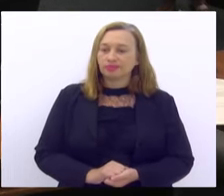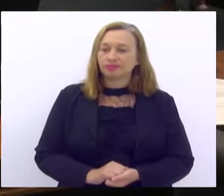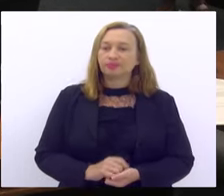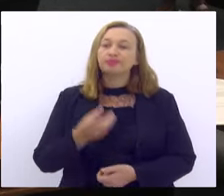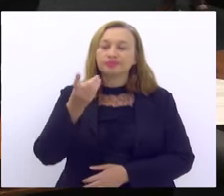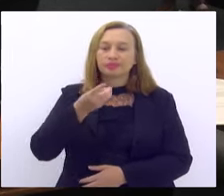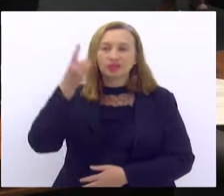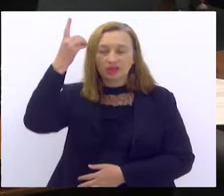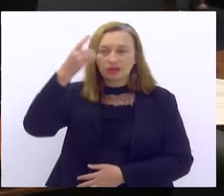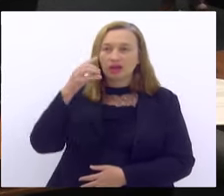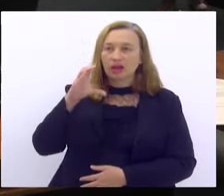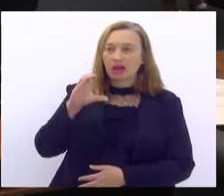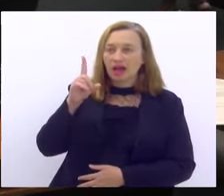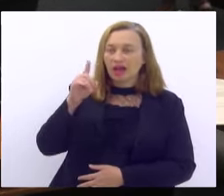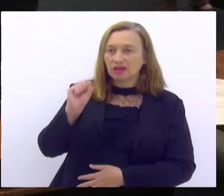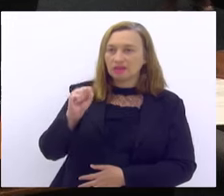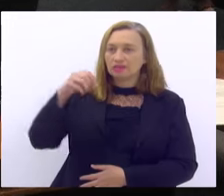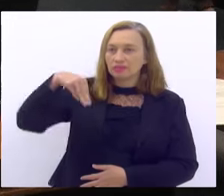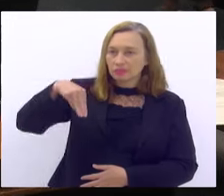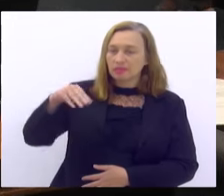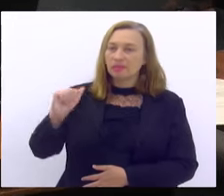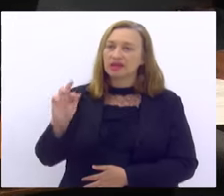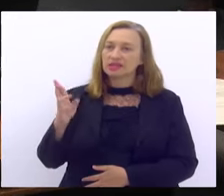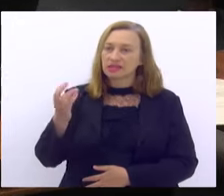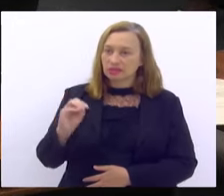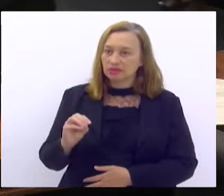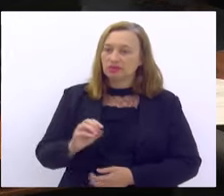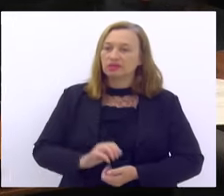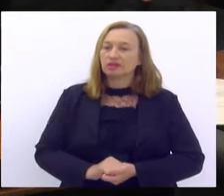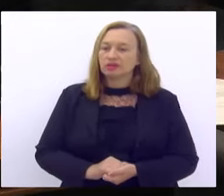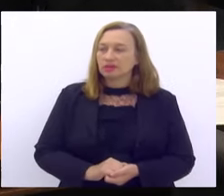Deputado Carlos Macedo.